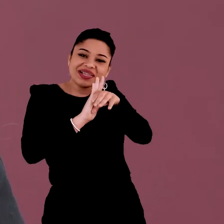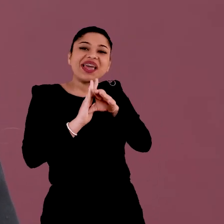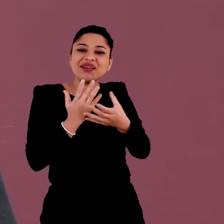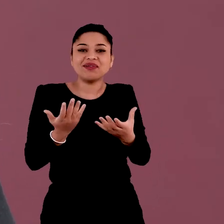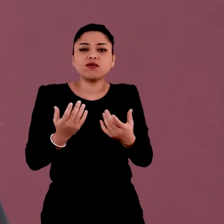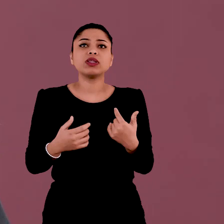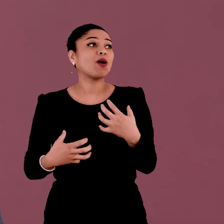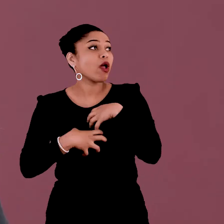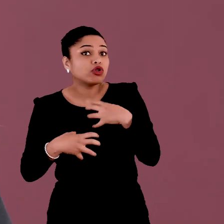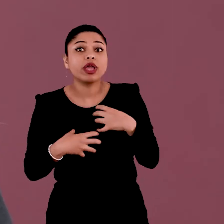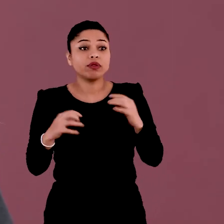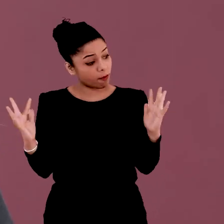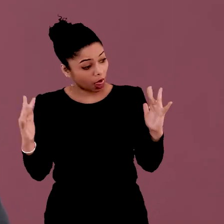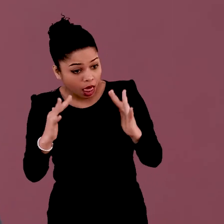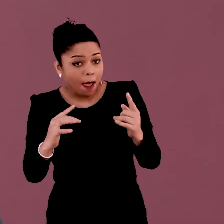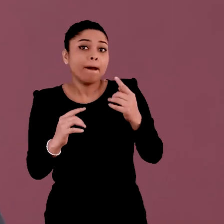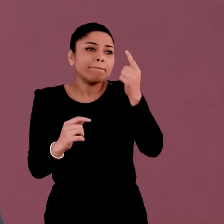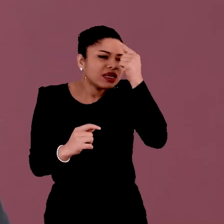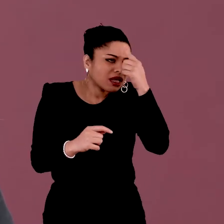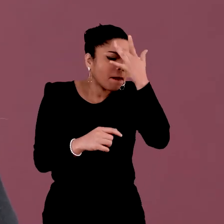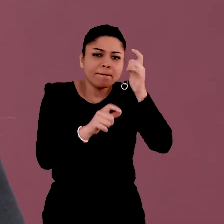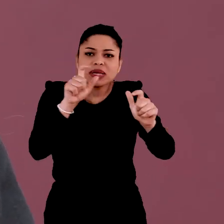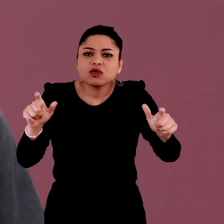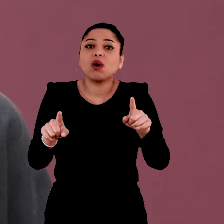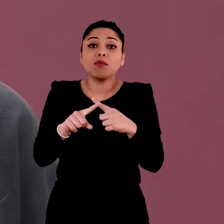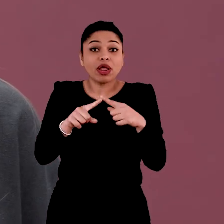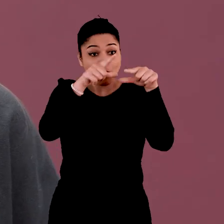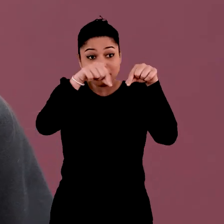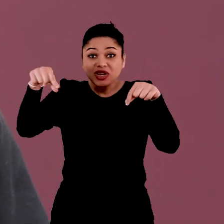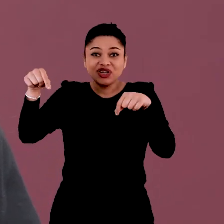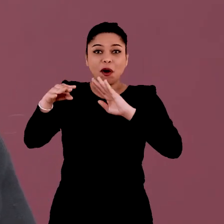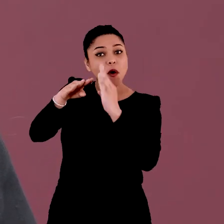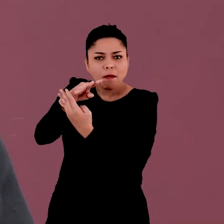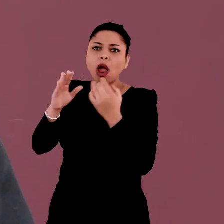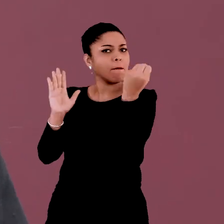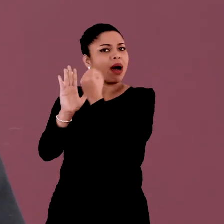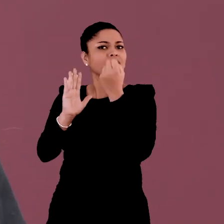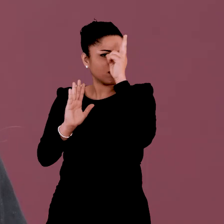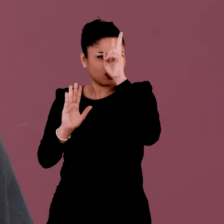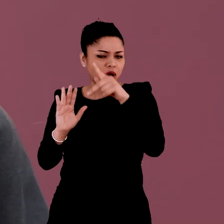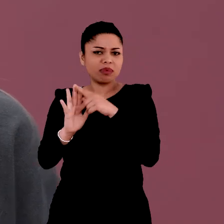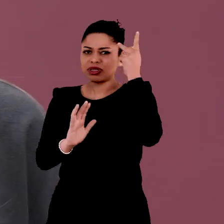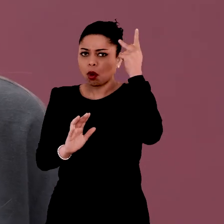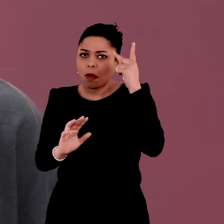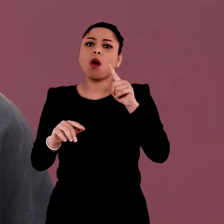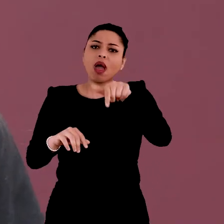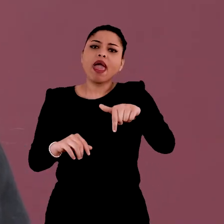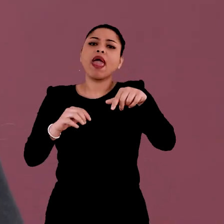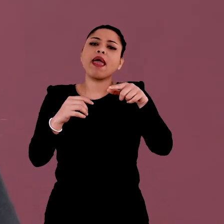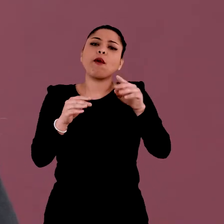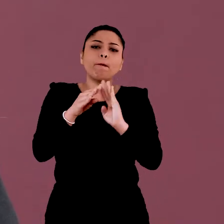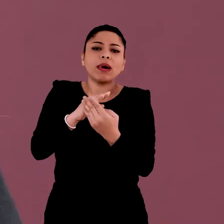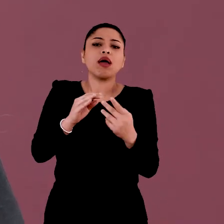pequena, de uma unidade, né, enfim, uma casa para um casal, esse projeto também traz outras questões que é